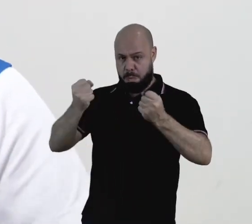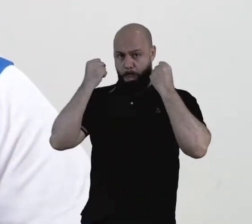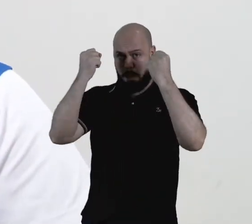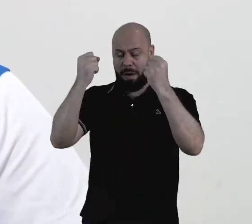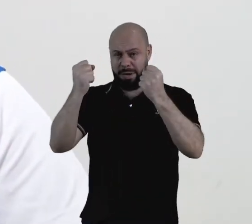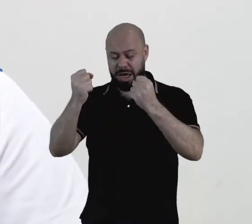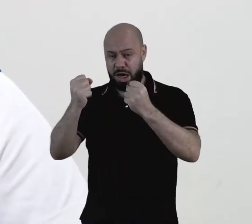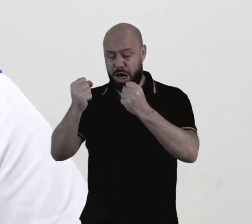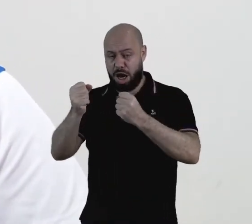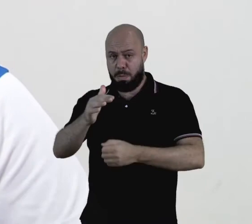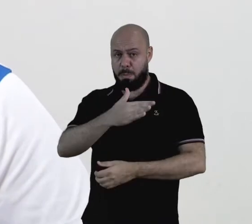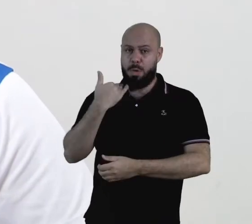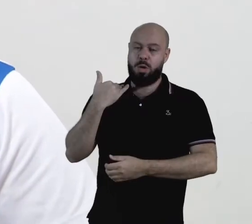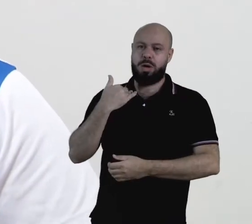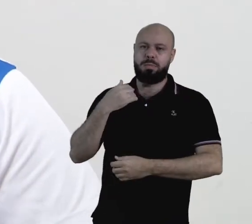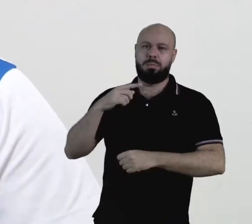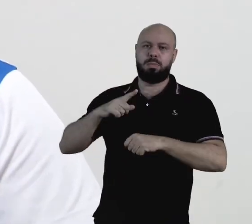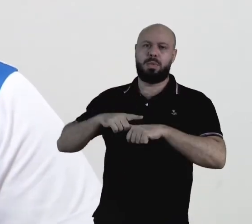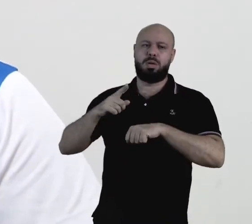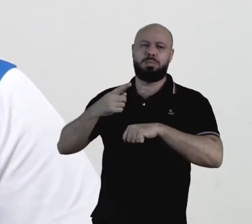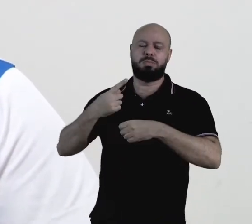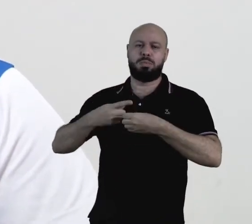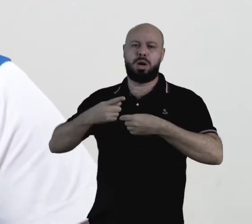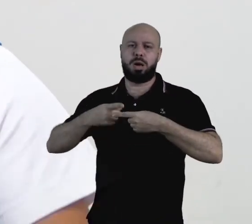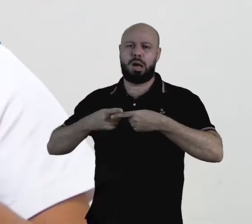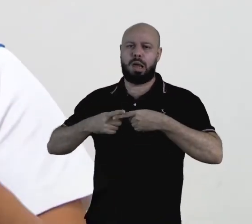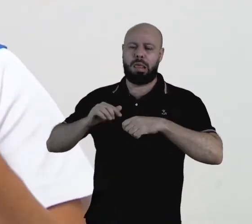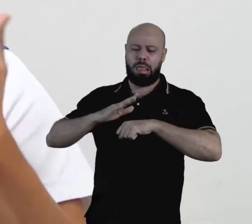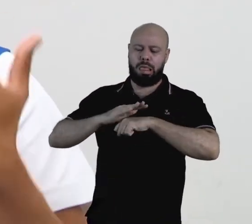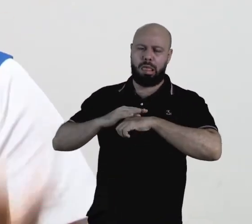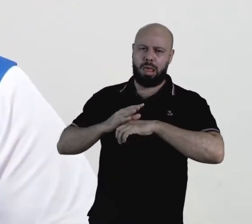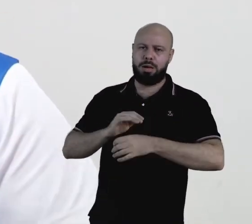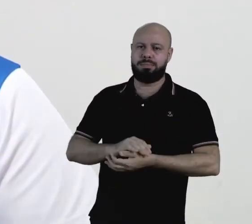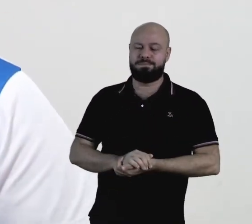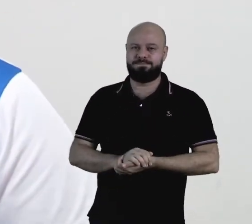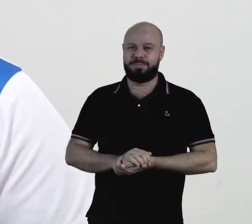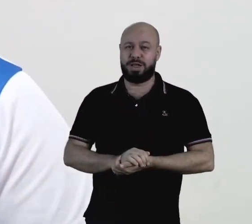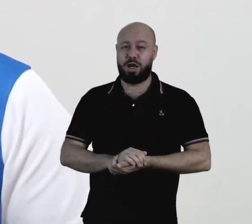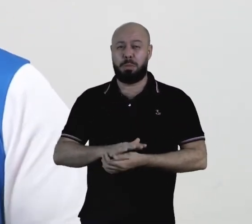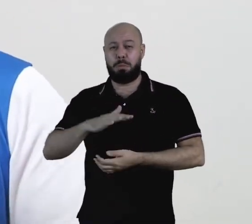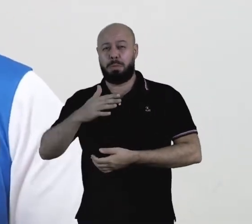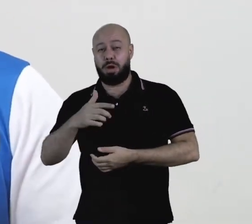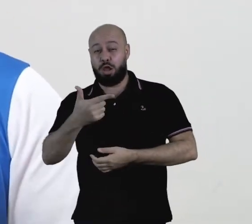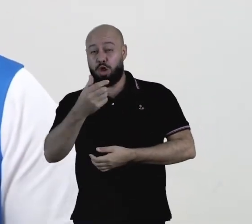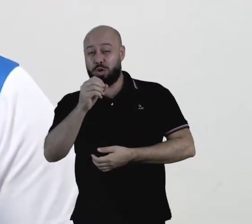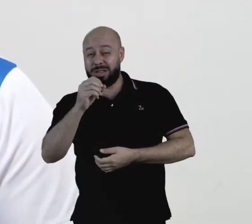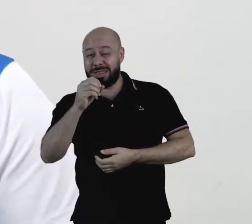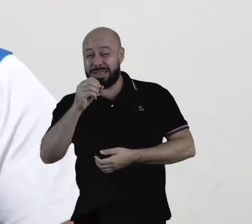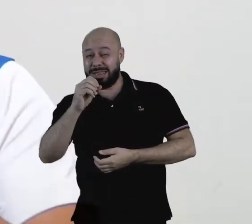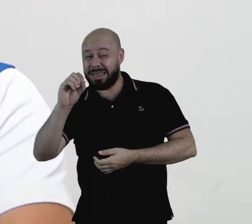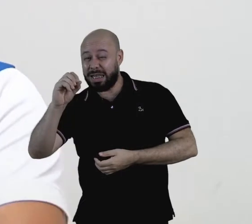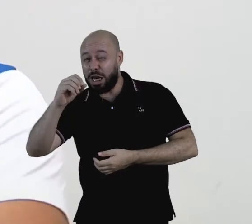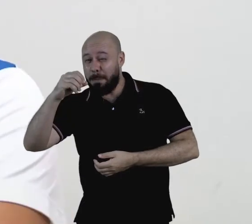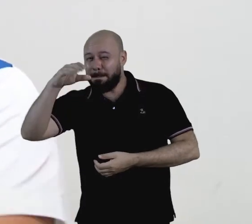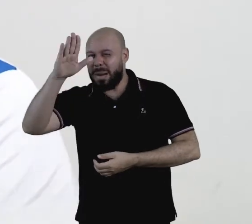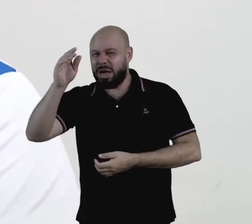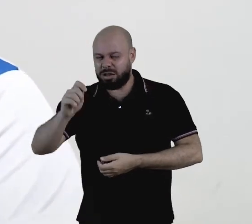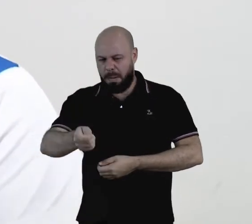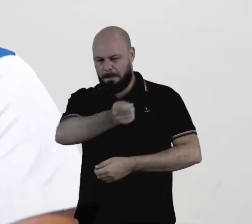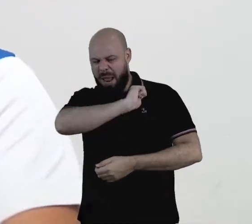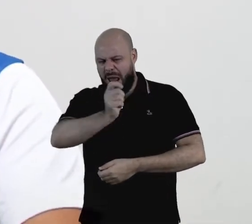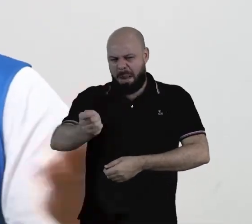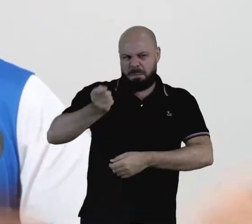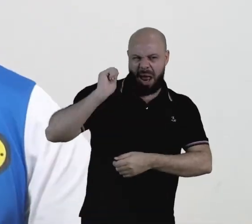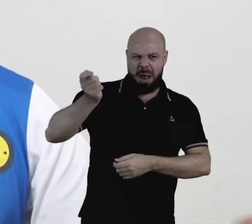por conta dos ferimentos. O colega, ele sofreu mais de 200 chicotadas, provocando vários